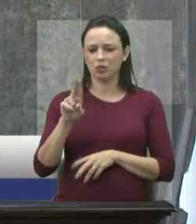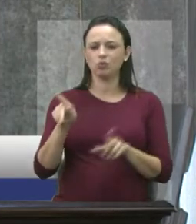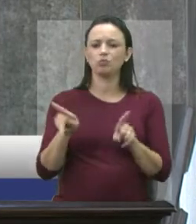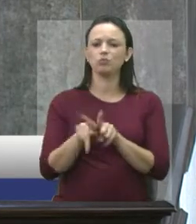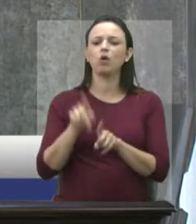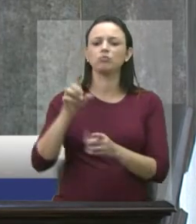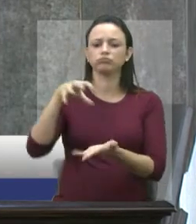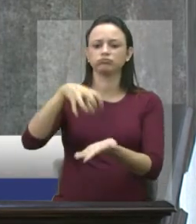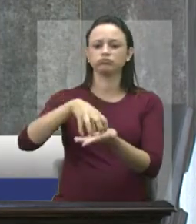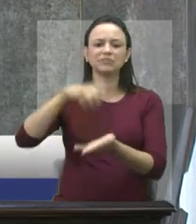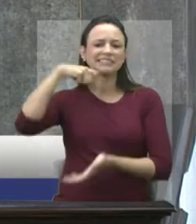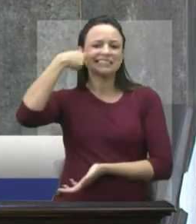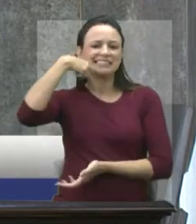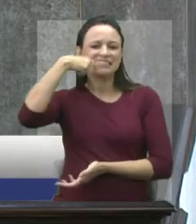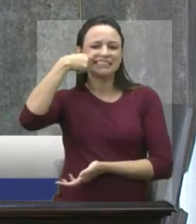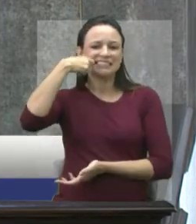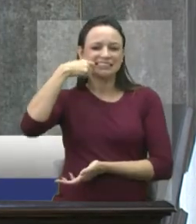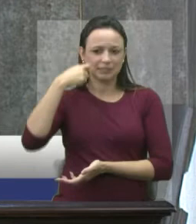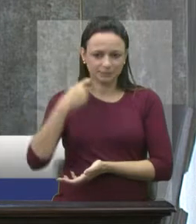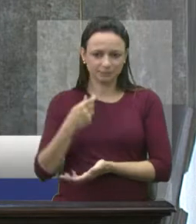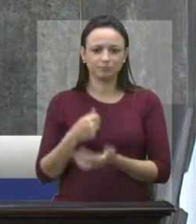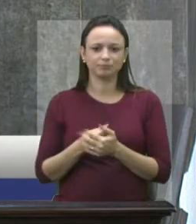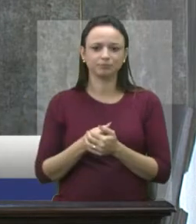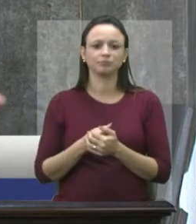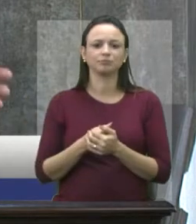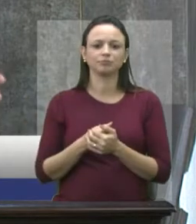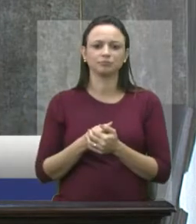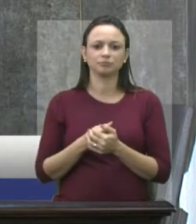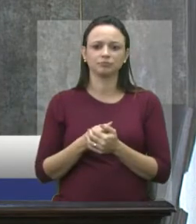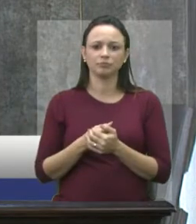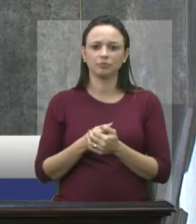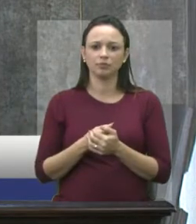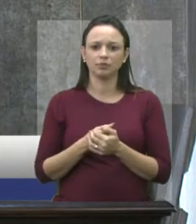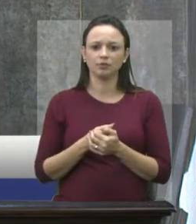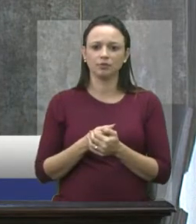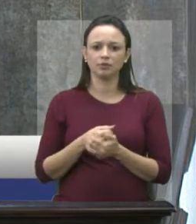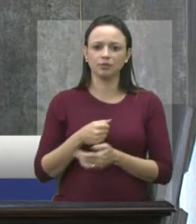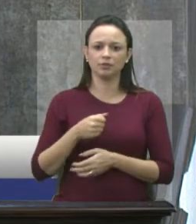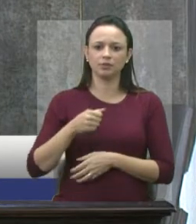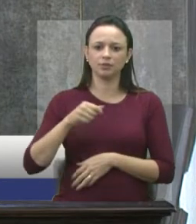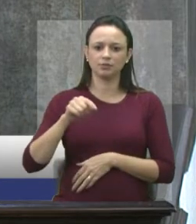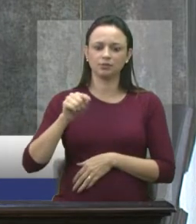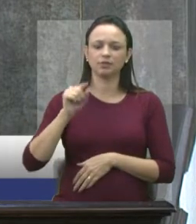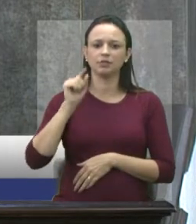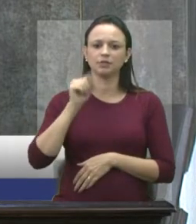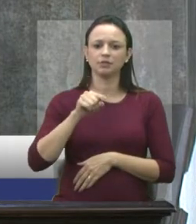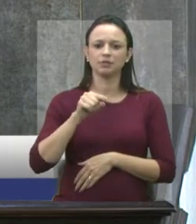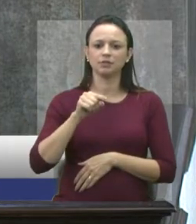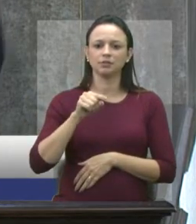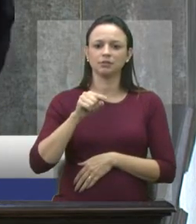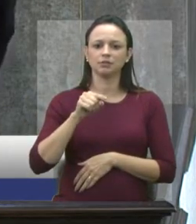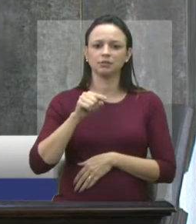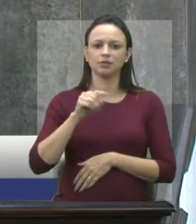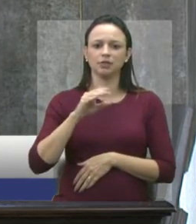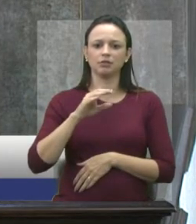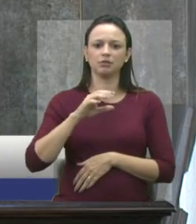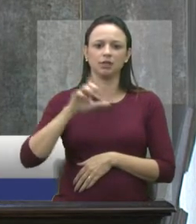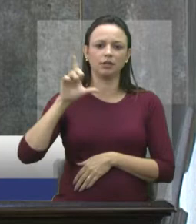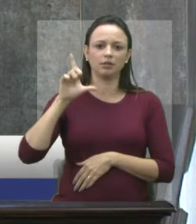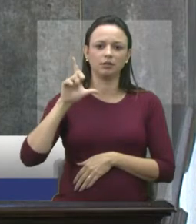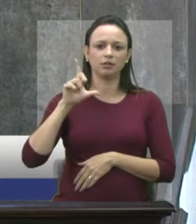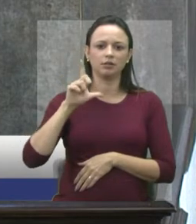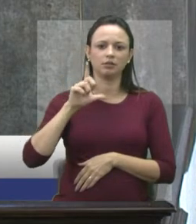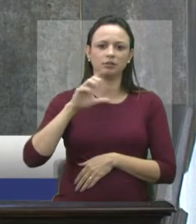de Especialidades Odontológicas, gente, precisa ver o que está acontecendo lá. Uma pessoa vai colocar chamada